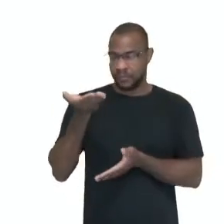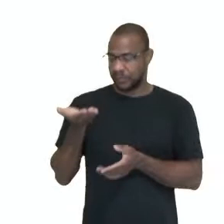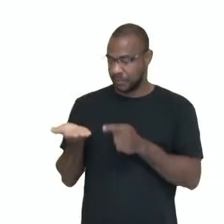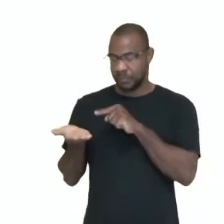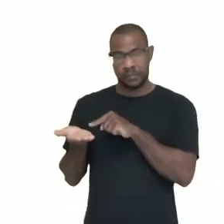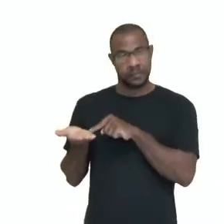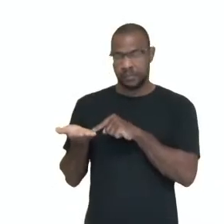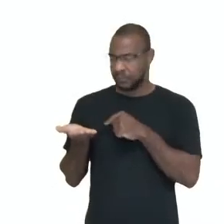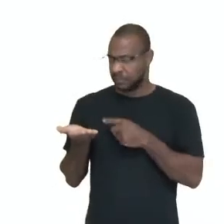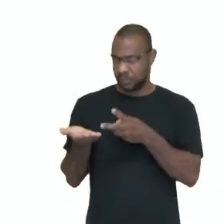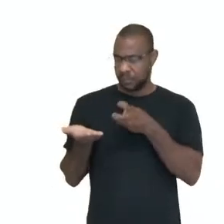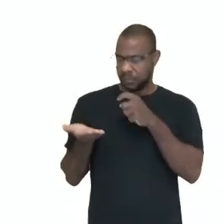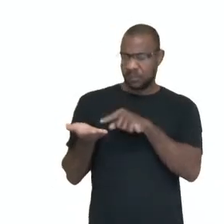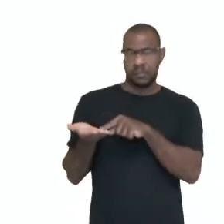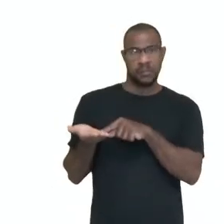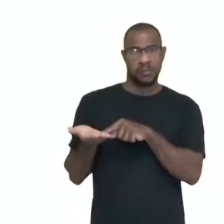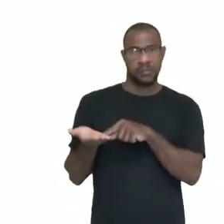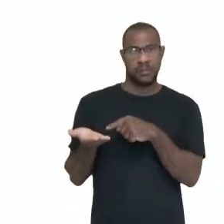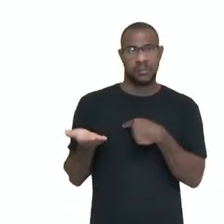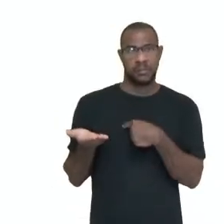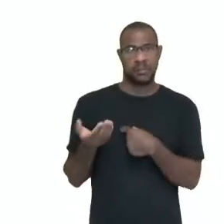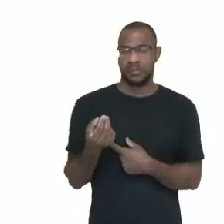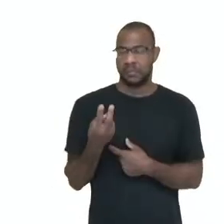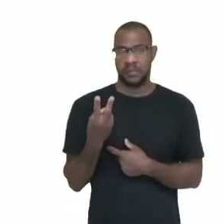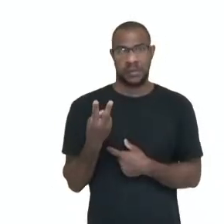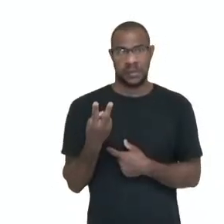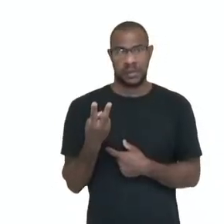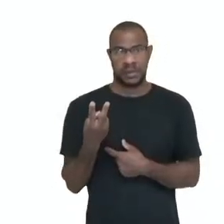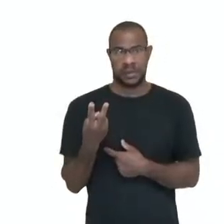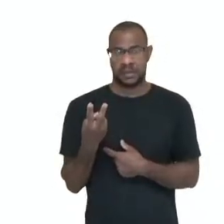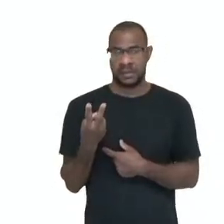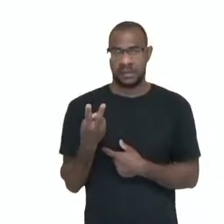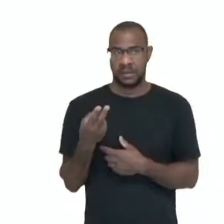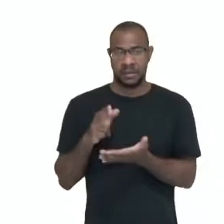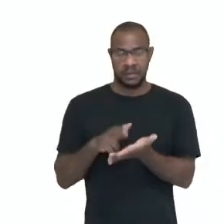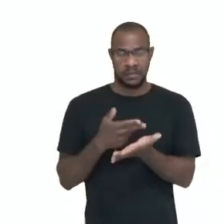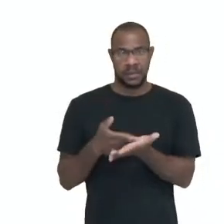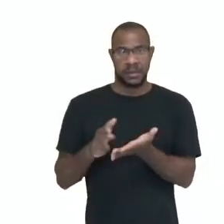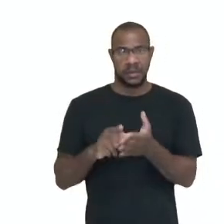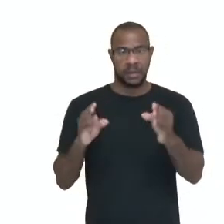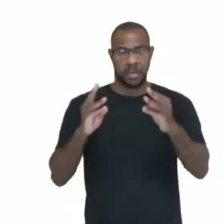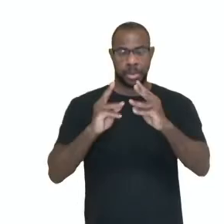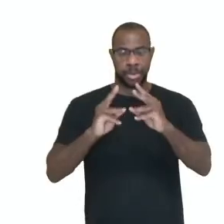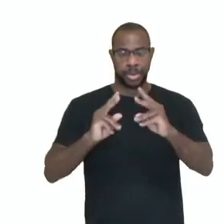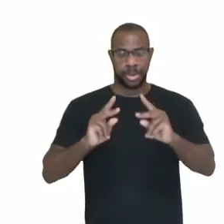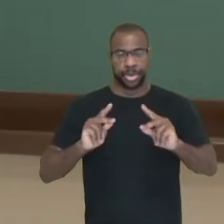forno, observou-se que havia 3 pontos de manteiga derretida alinhadas sobre toda